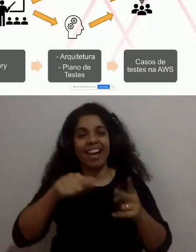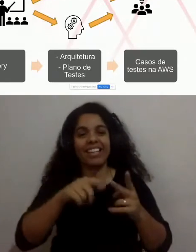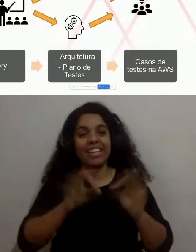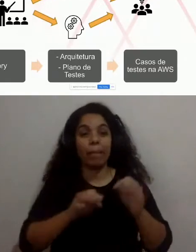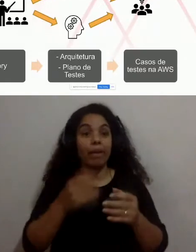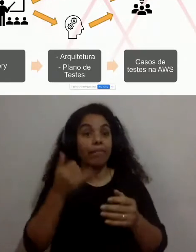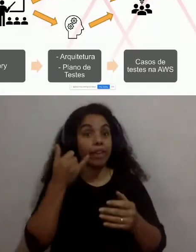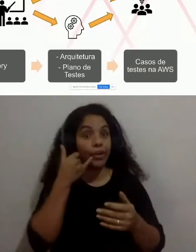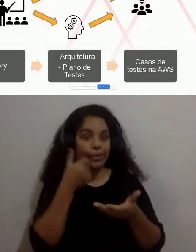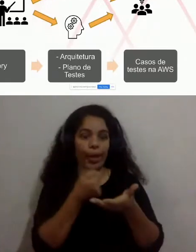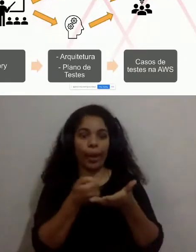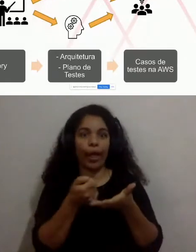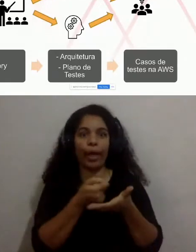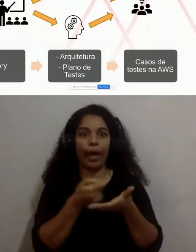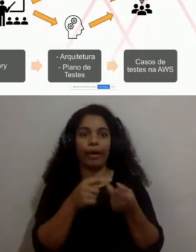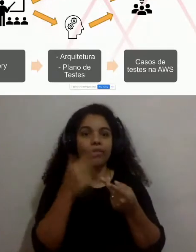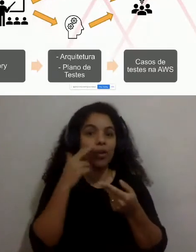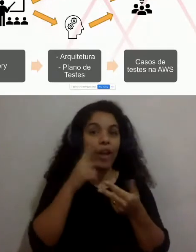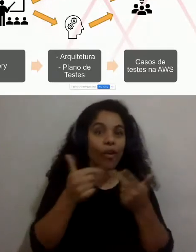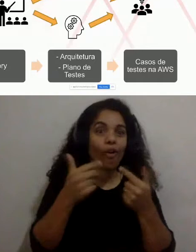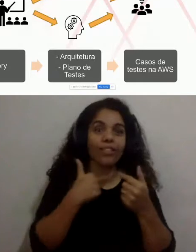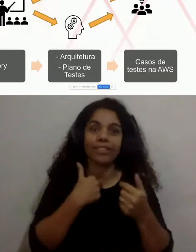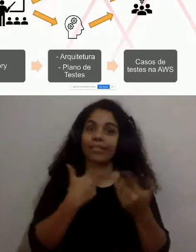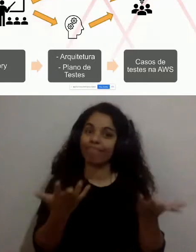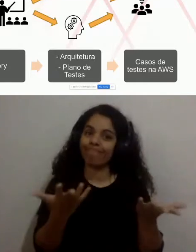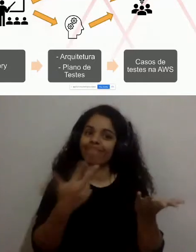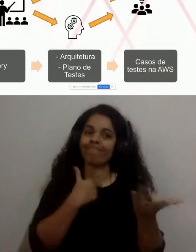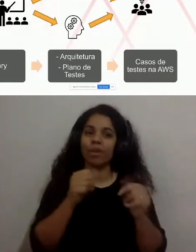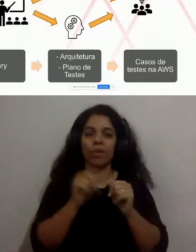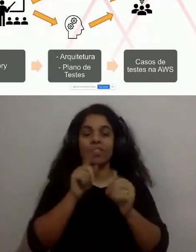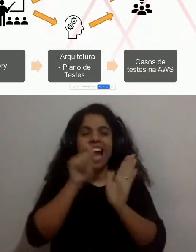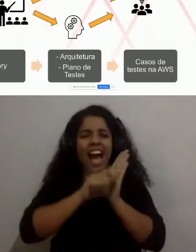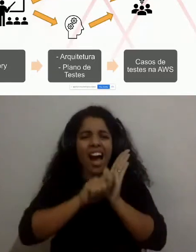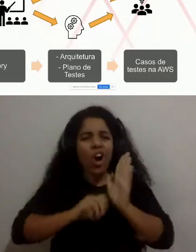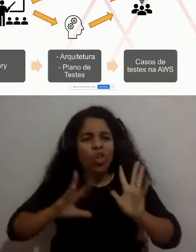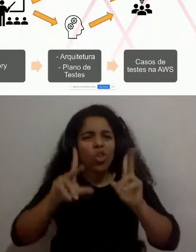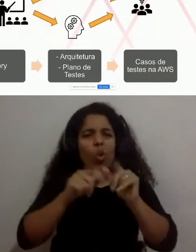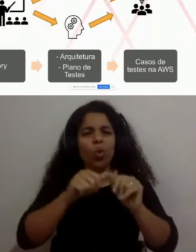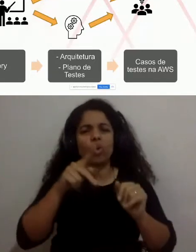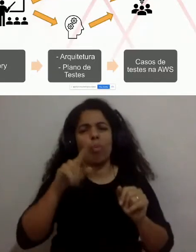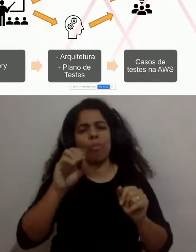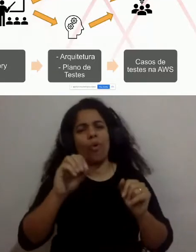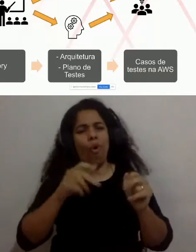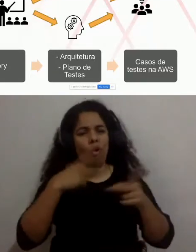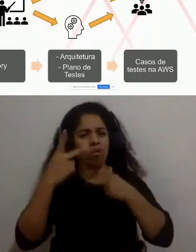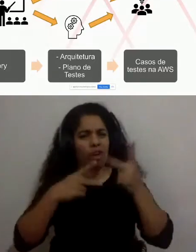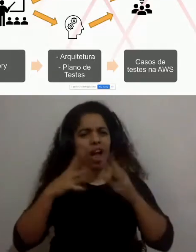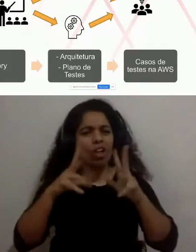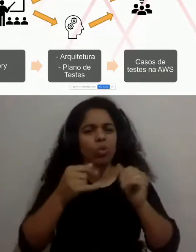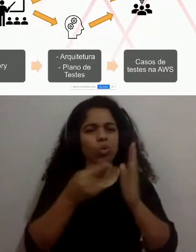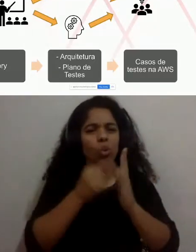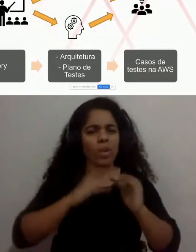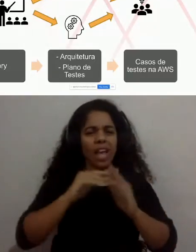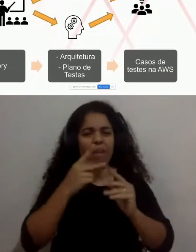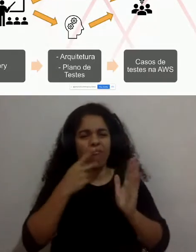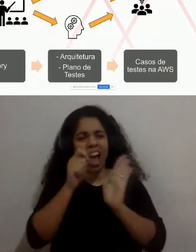celular ou fica olhando coisas que não deve, não faça isso. Anote tudo que o PO falar, anote tudo que o dev falar,